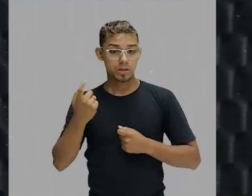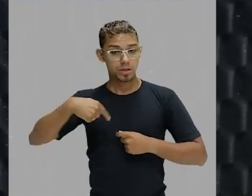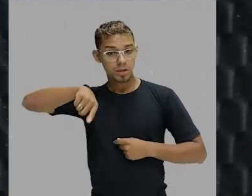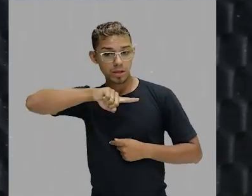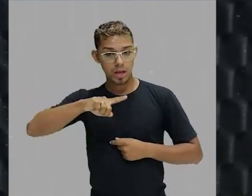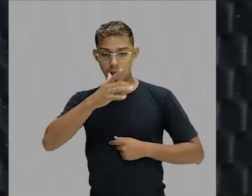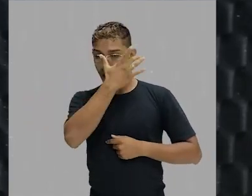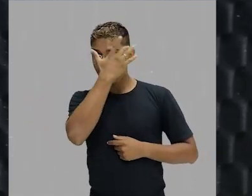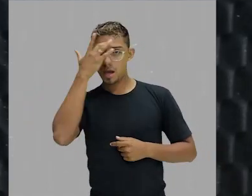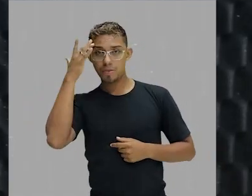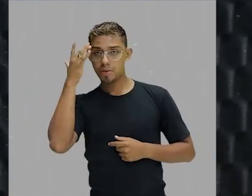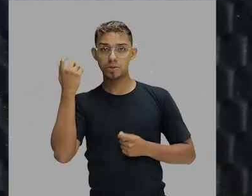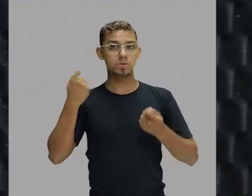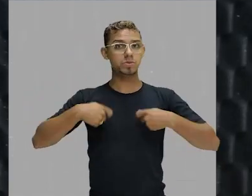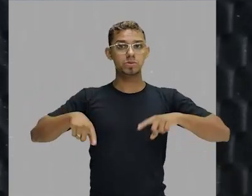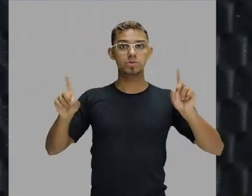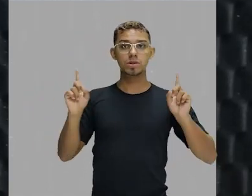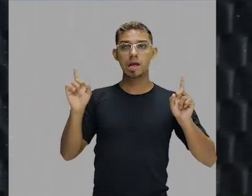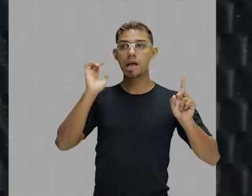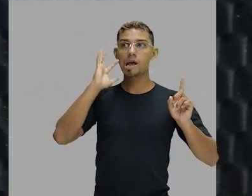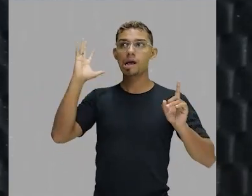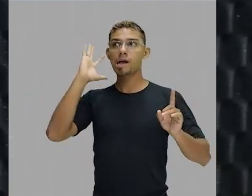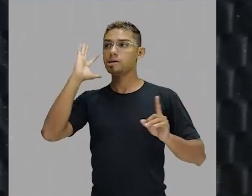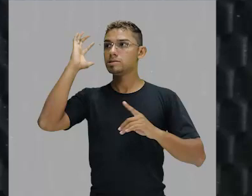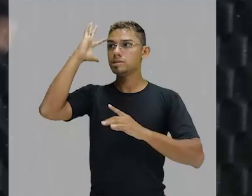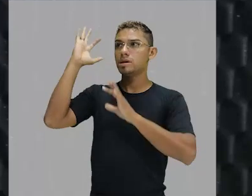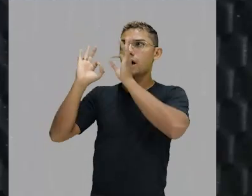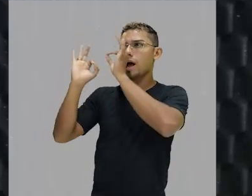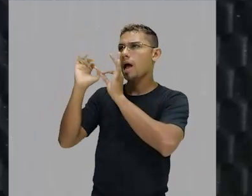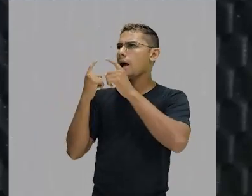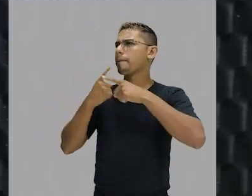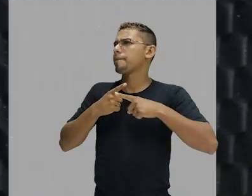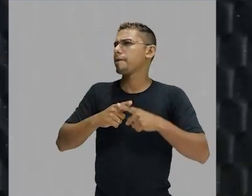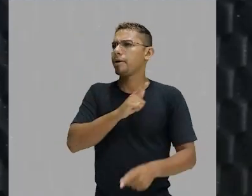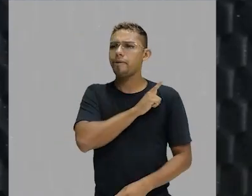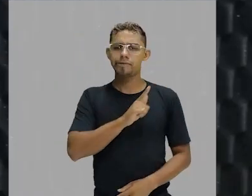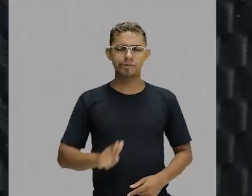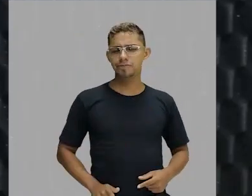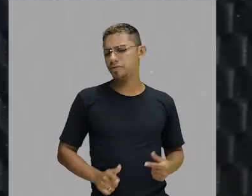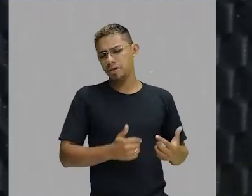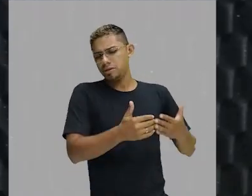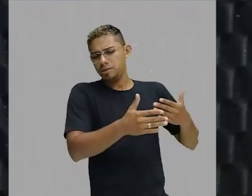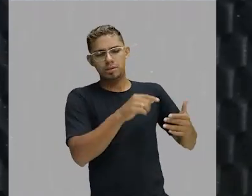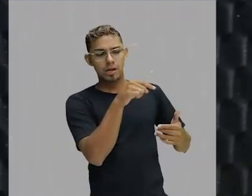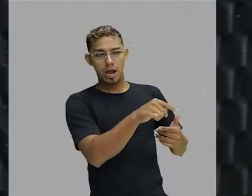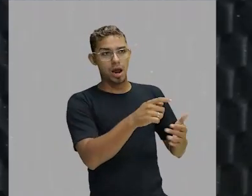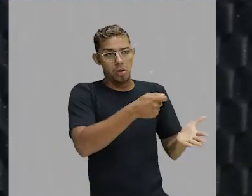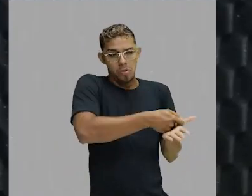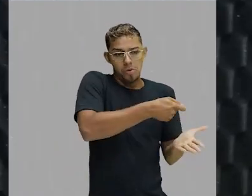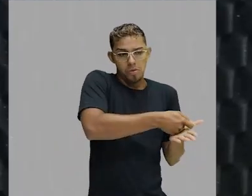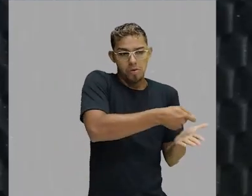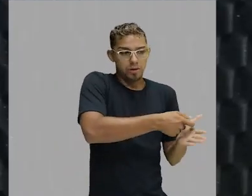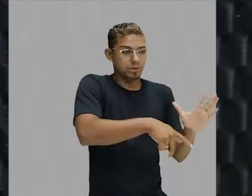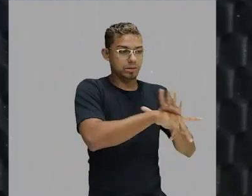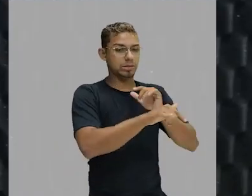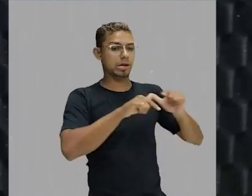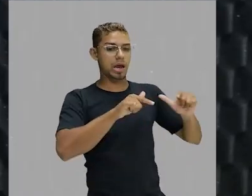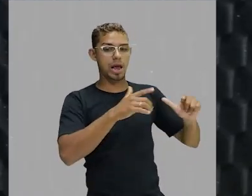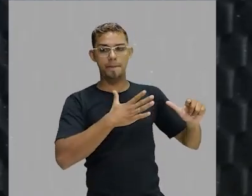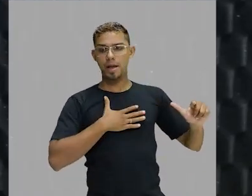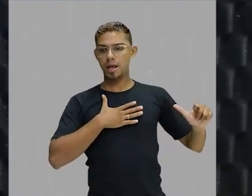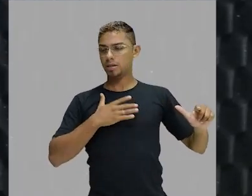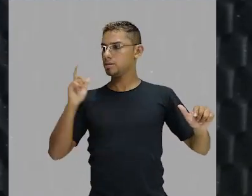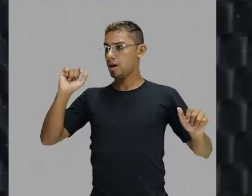as pessoas não têm noção de que, mas porque o governo fez, é obrigação deles, porque eles trabalham para a gente. Mas é